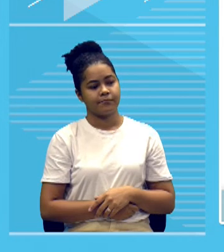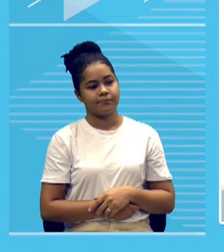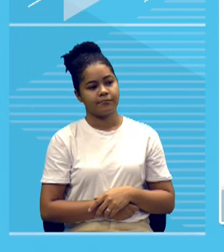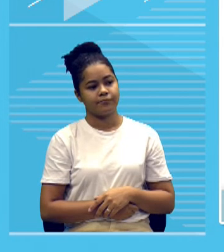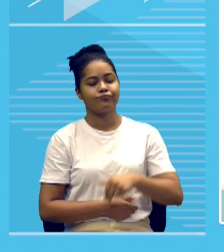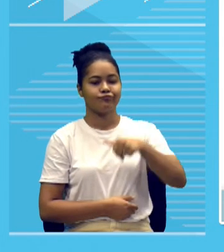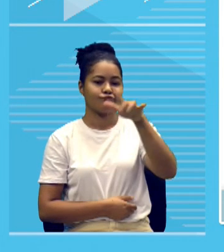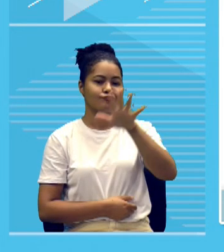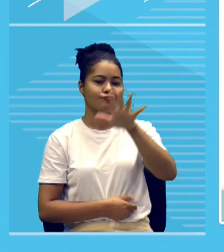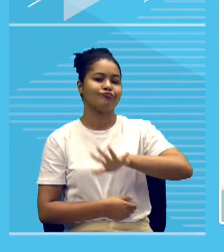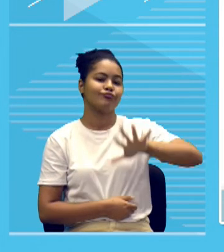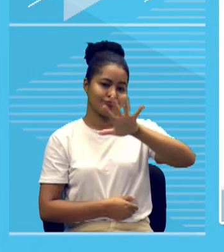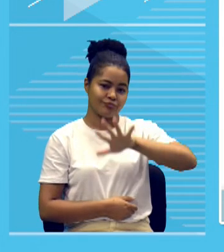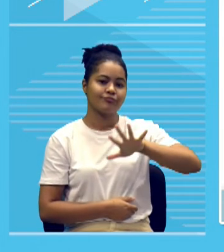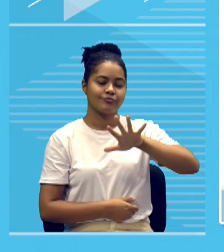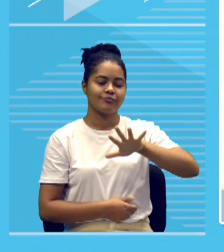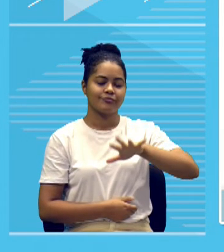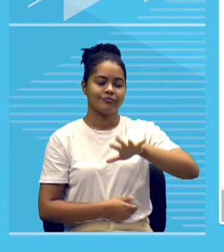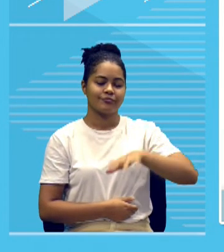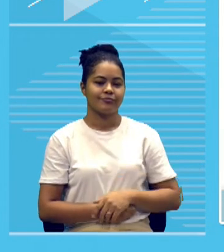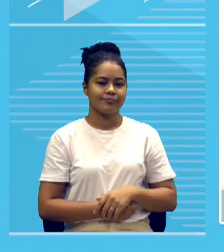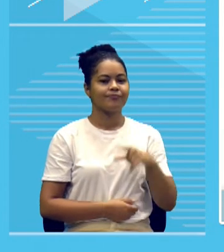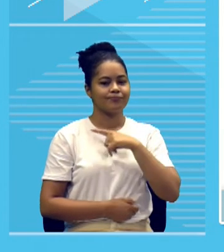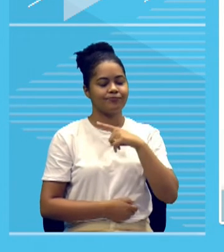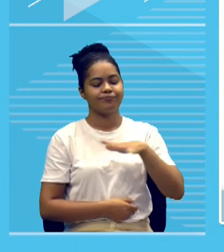a região Nordeste Mia